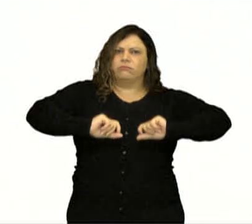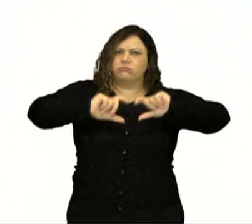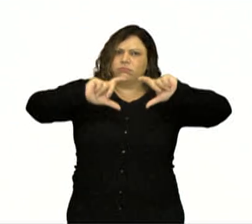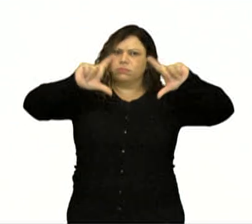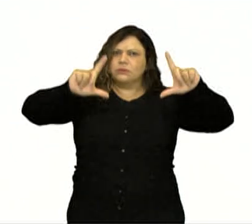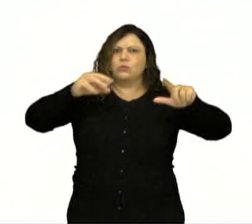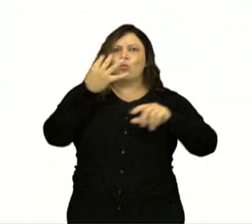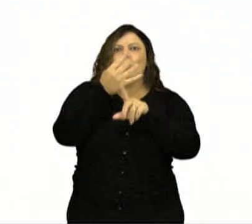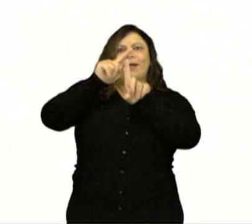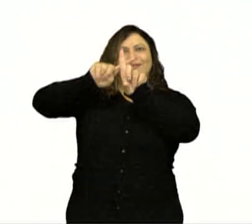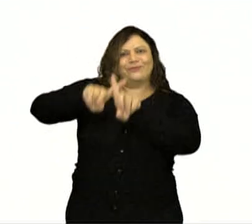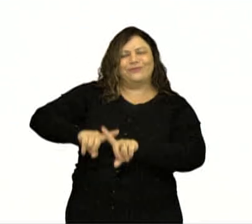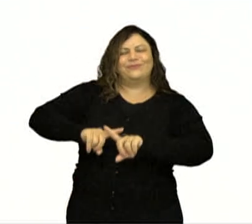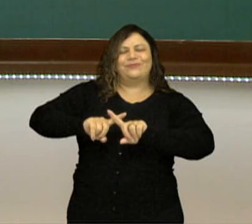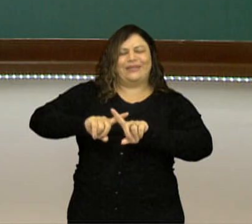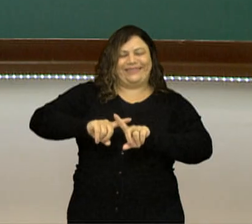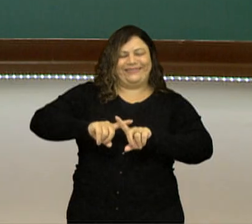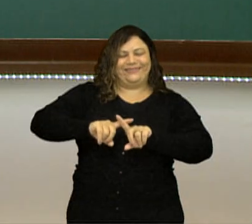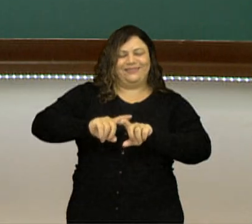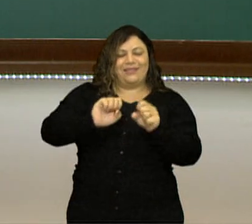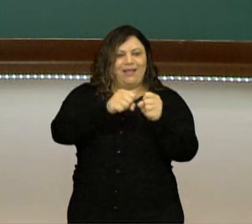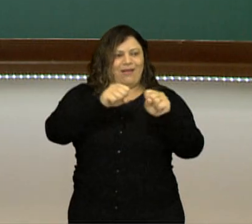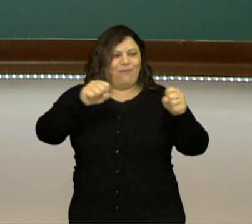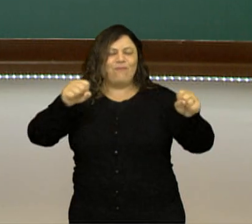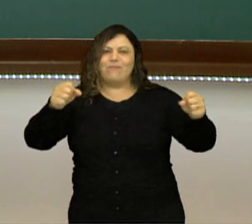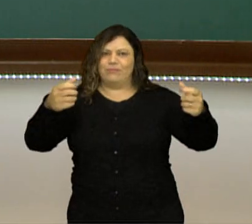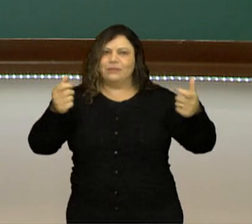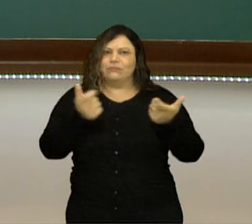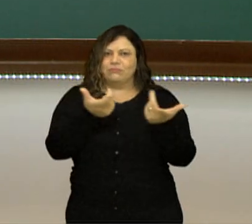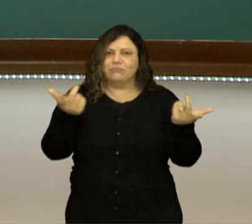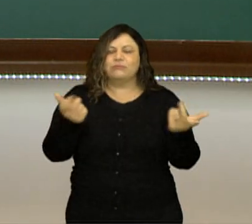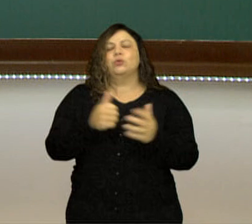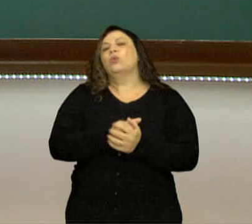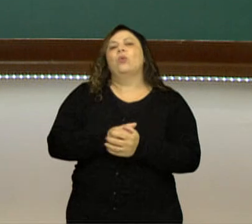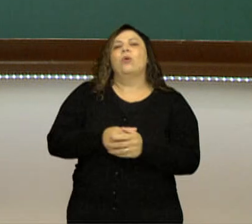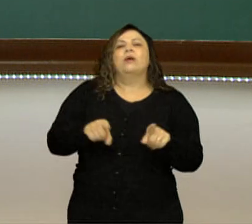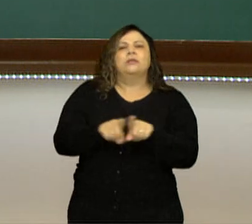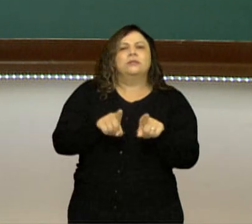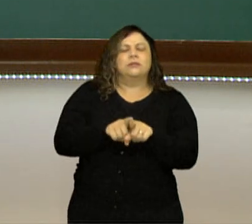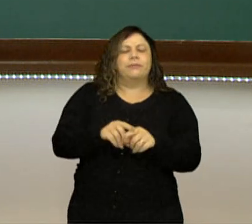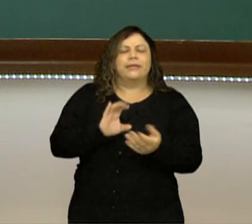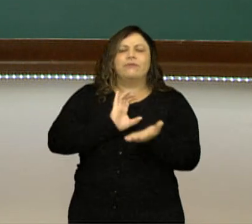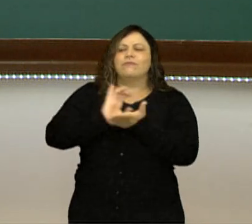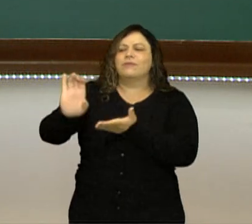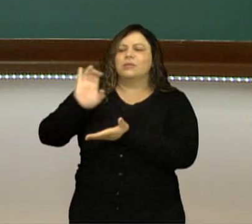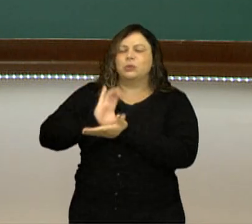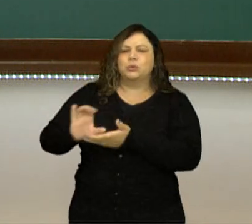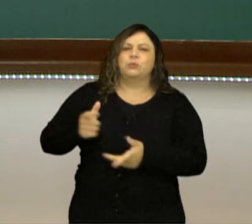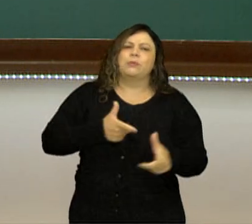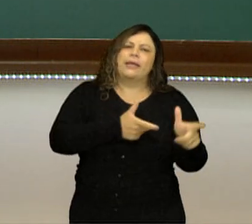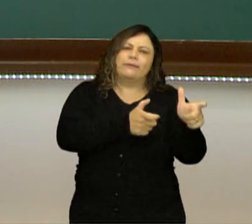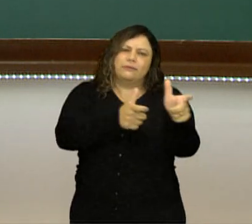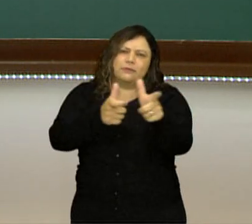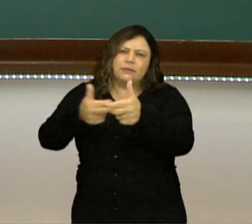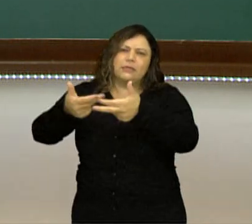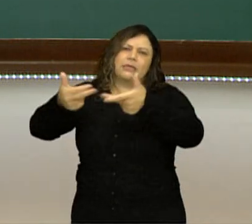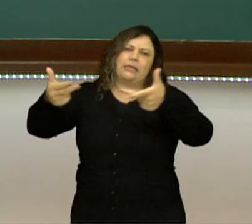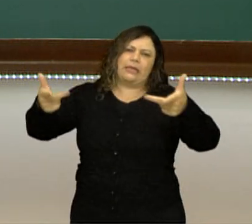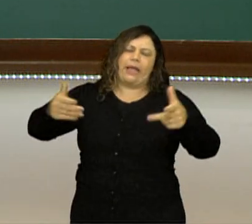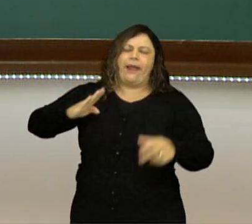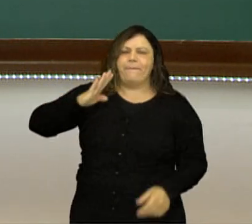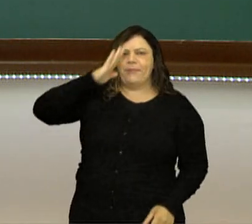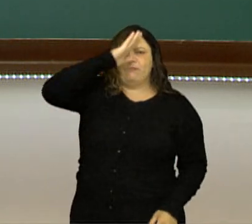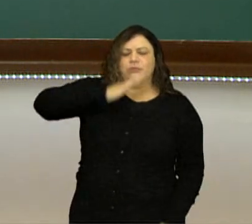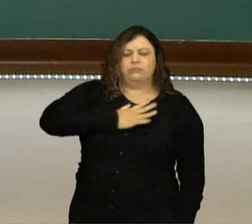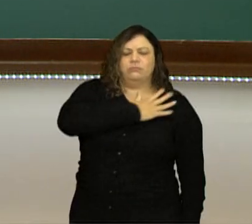investimento ainda na indústria bélica, na indústria de guerra. E um grande investimento no exército. Então, o exército da União Soviética passou a ficar